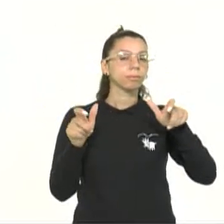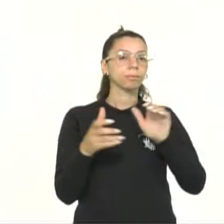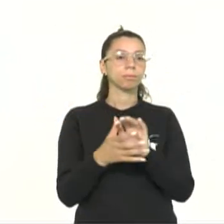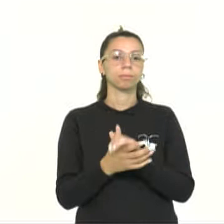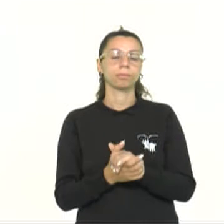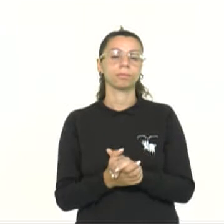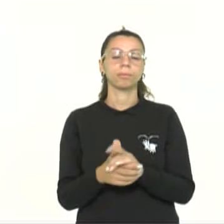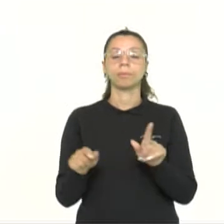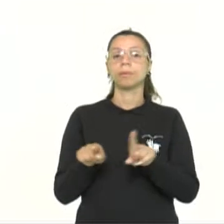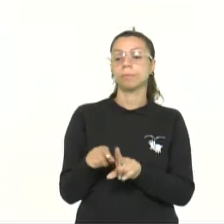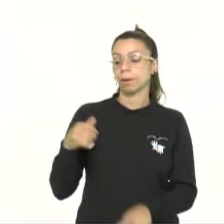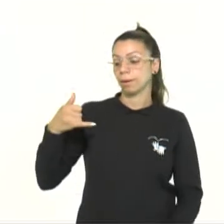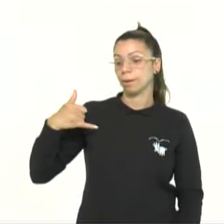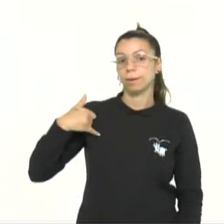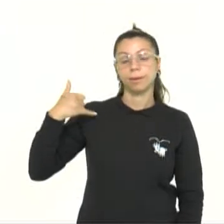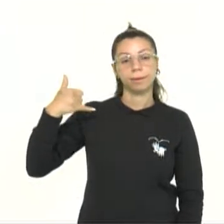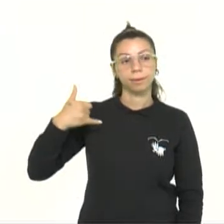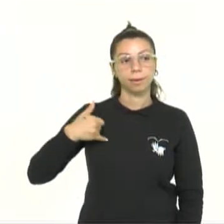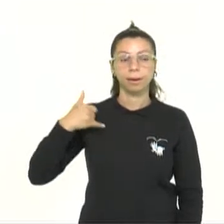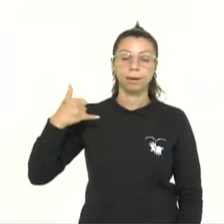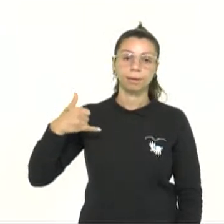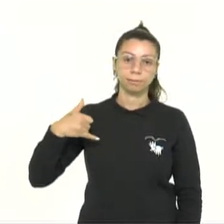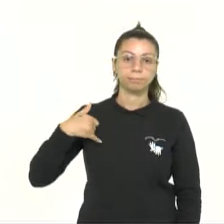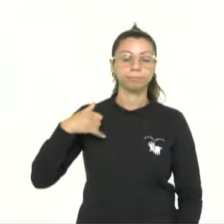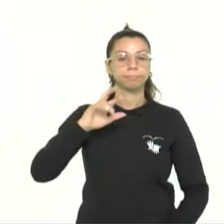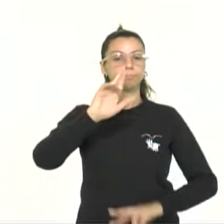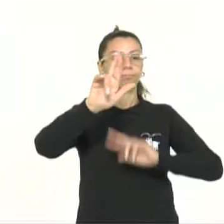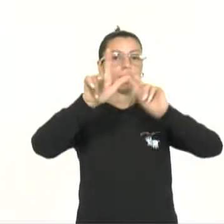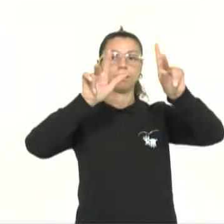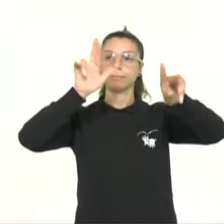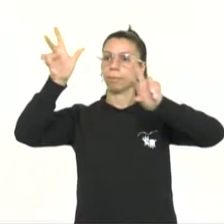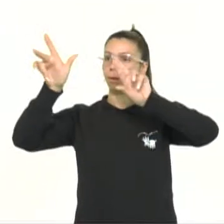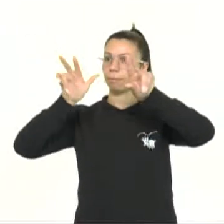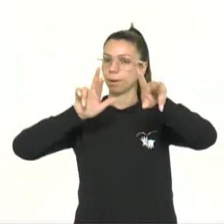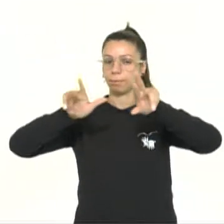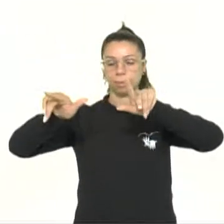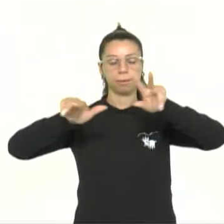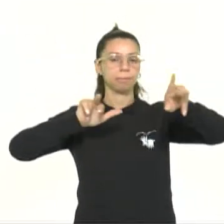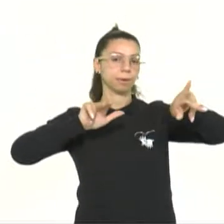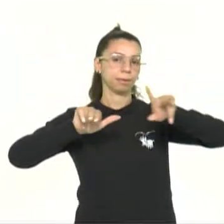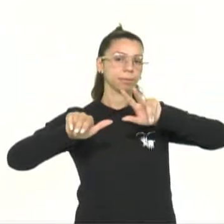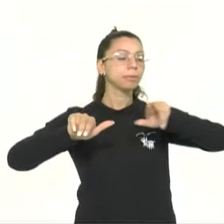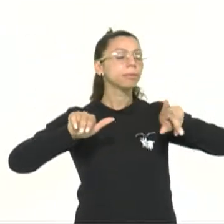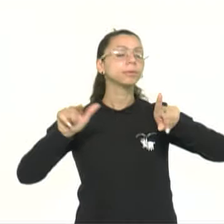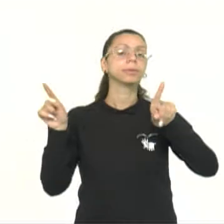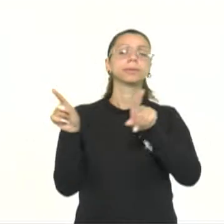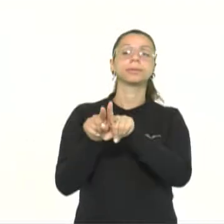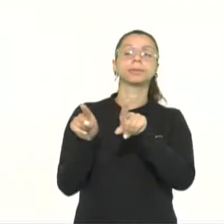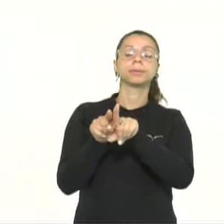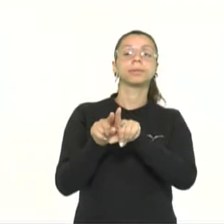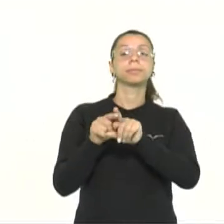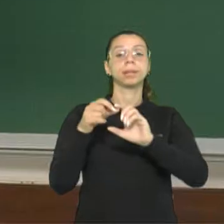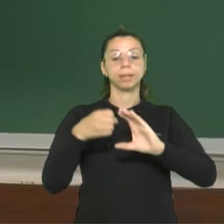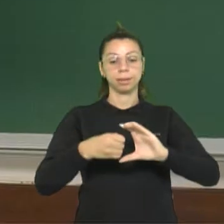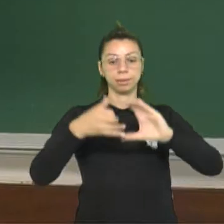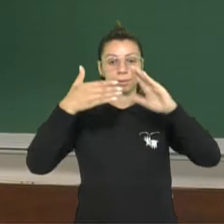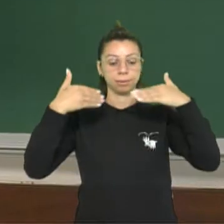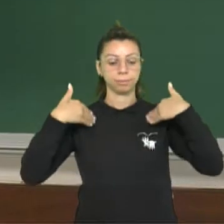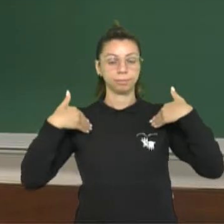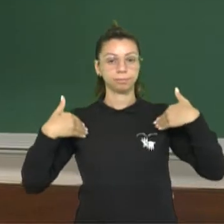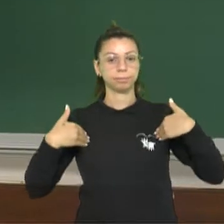Observe a idade, né? São de idades distintas, diferentes. Observe as